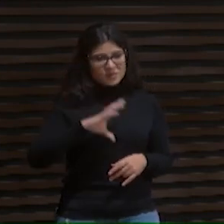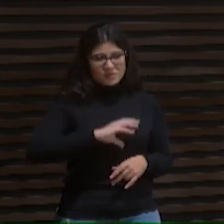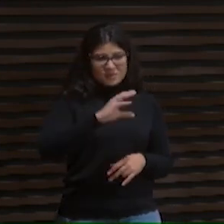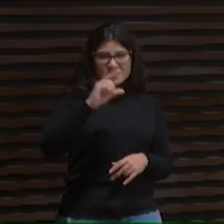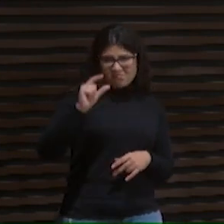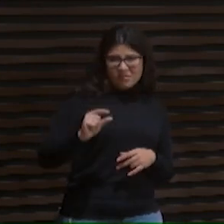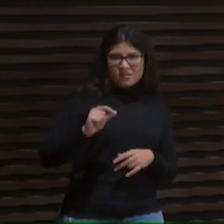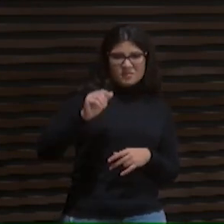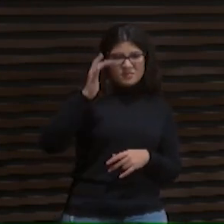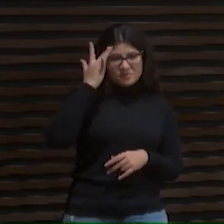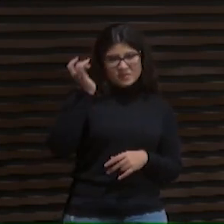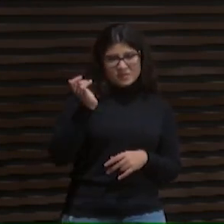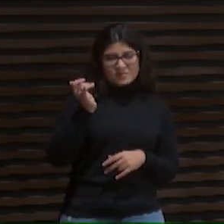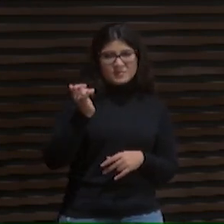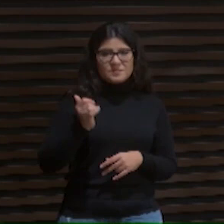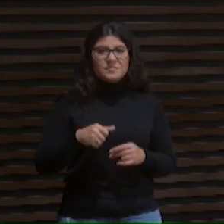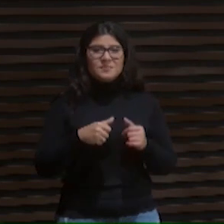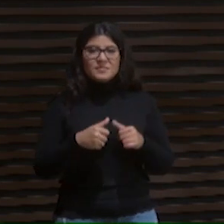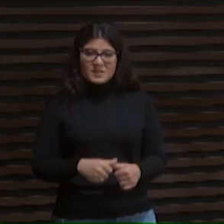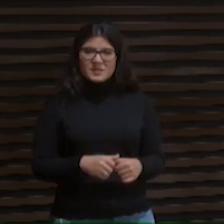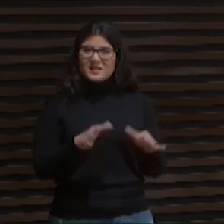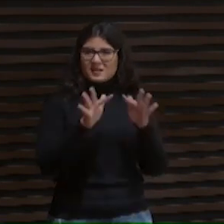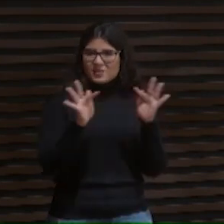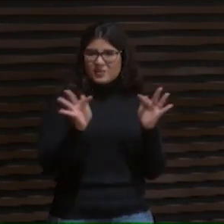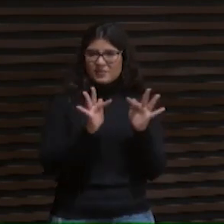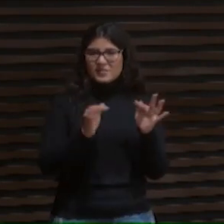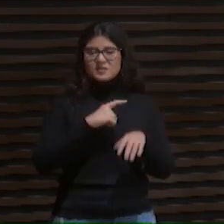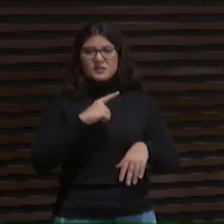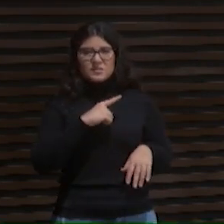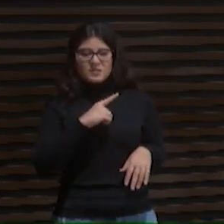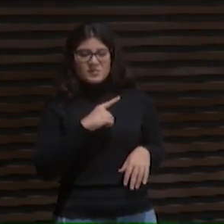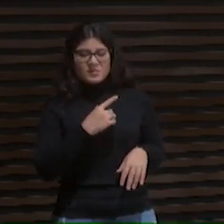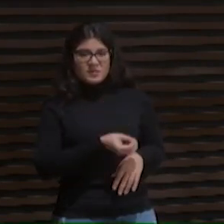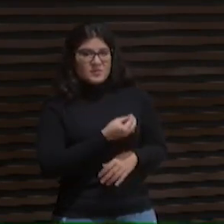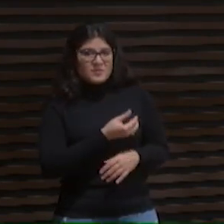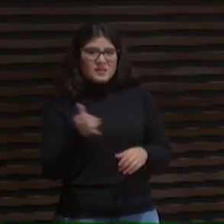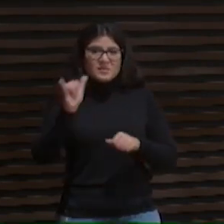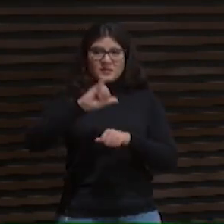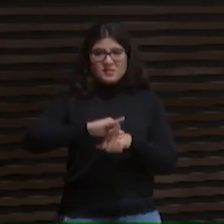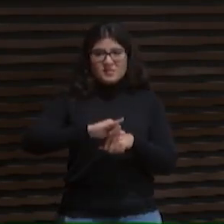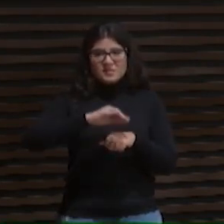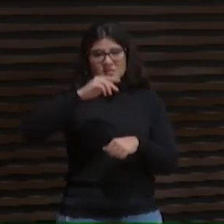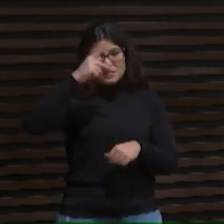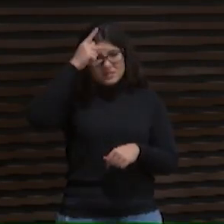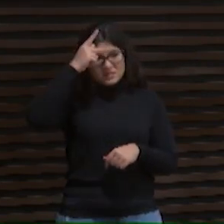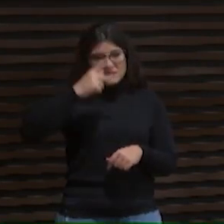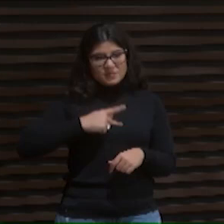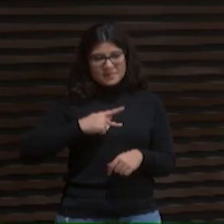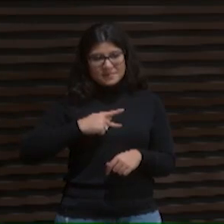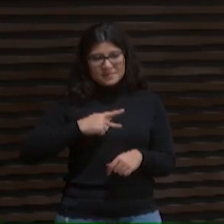Essa é a toada daqueles que têm a vida centralizada em si.